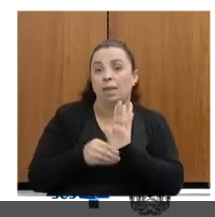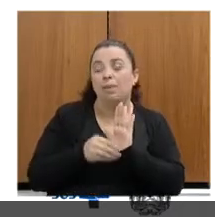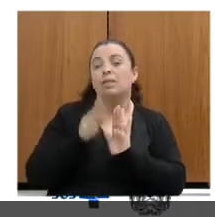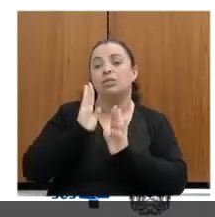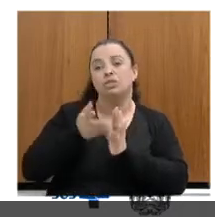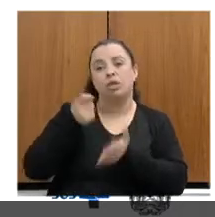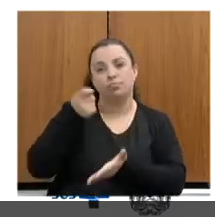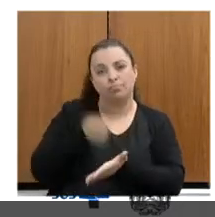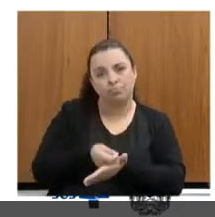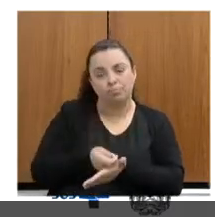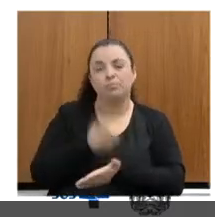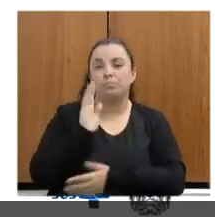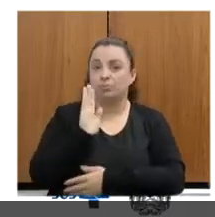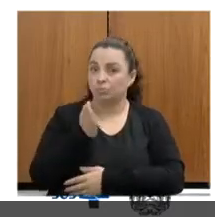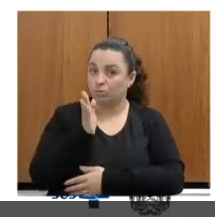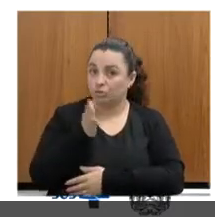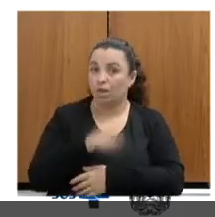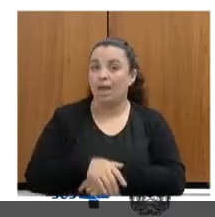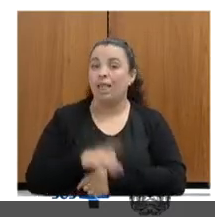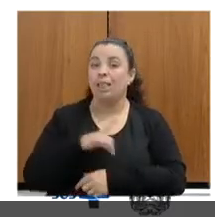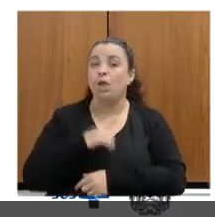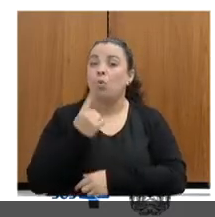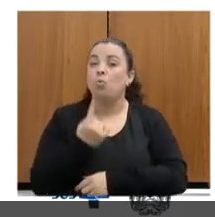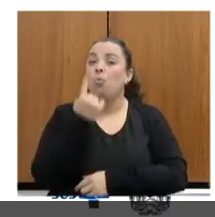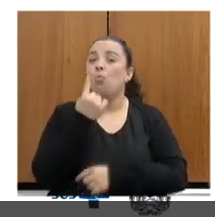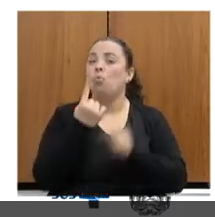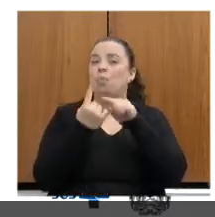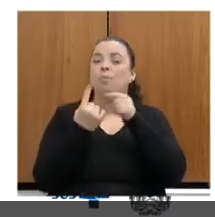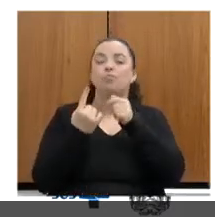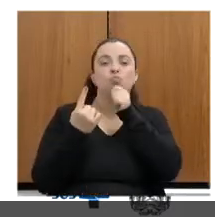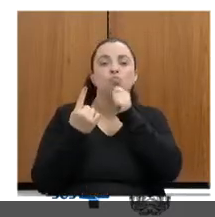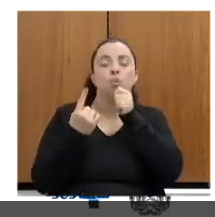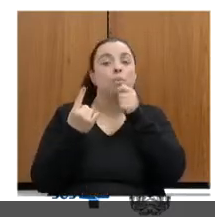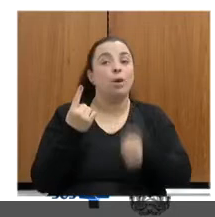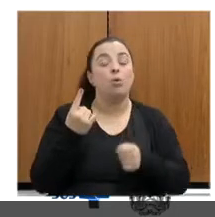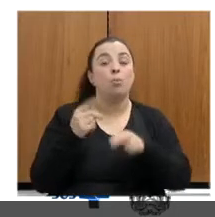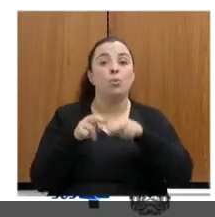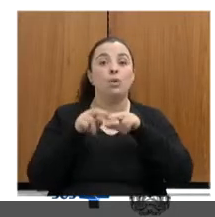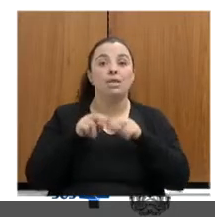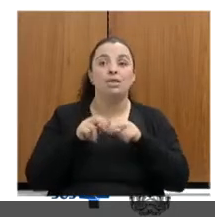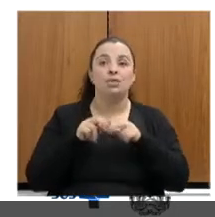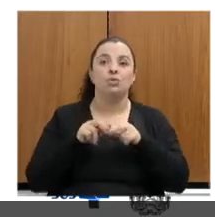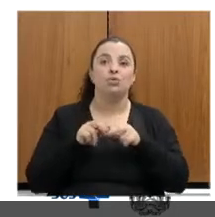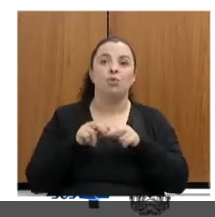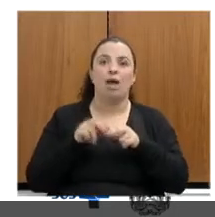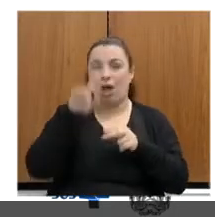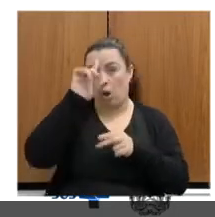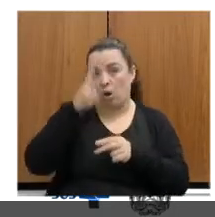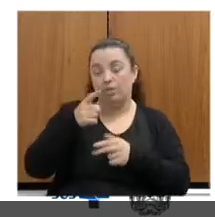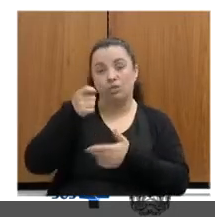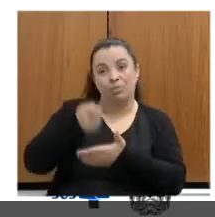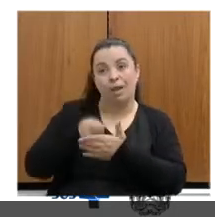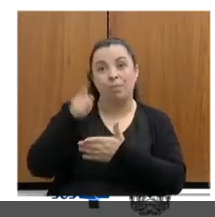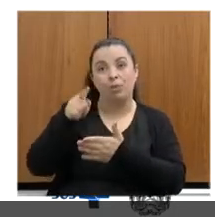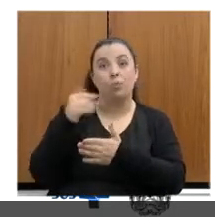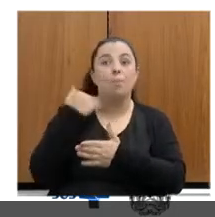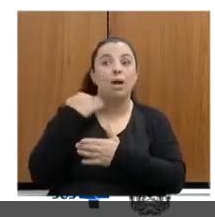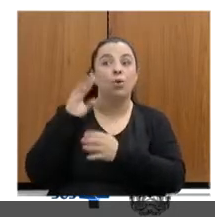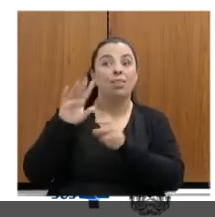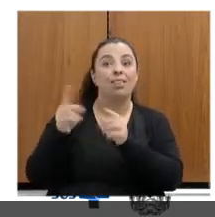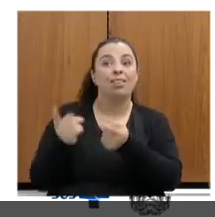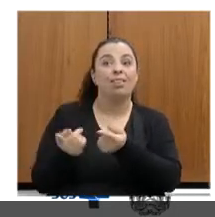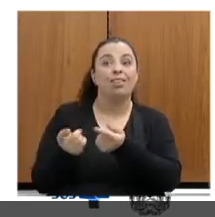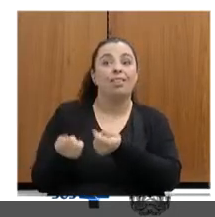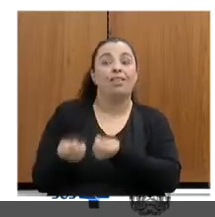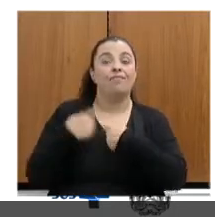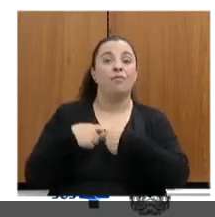pagas apenas uma indicação não foi paga pois a ordem de pagamento foi devolvida pelo banco Então olha como